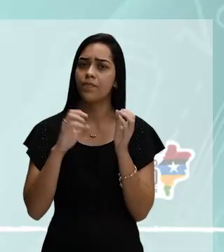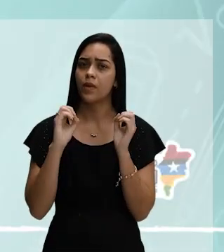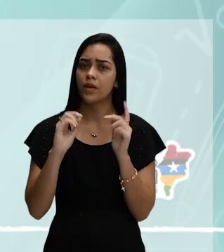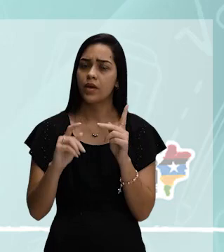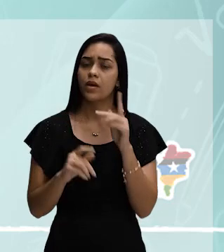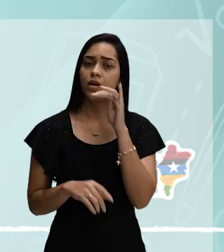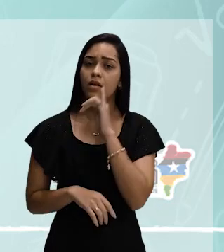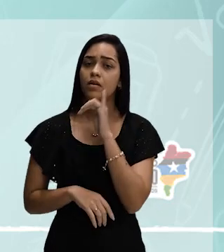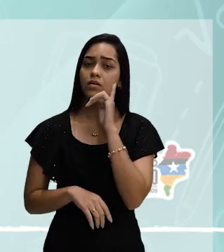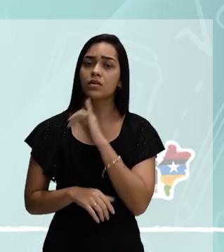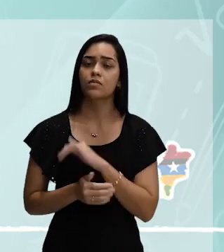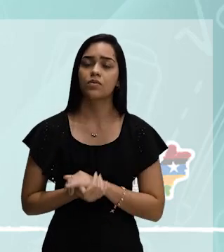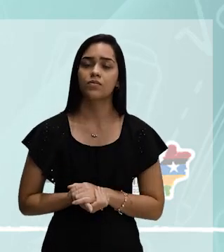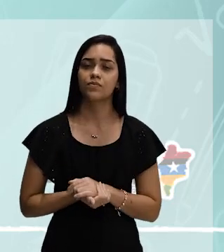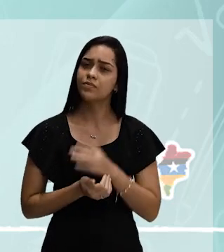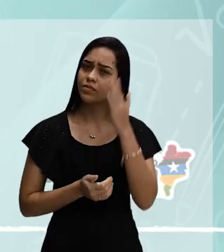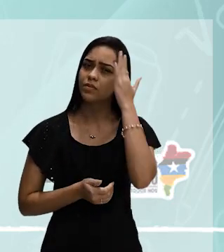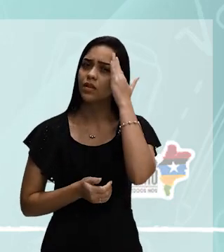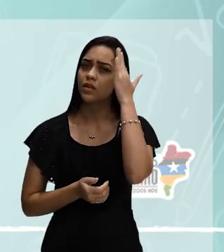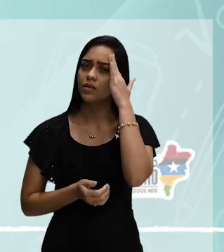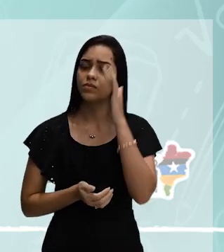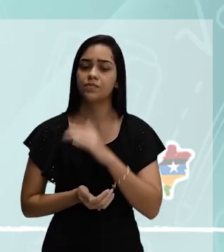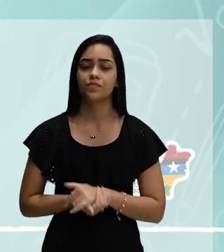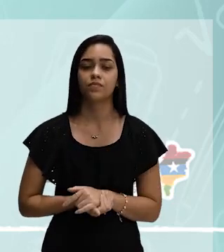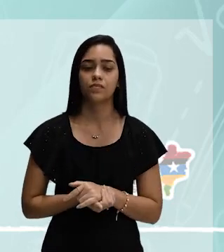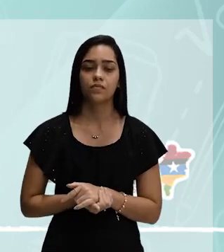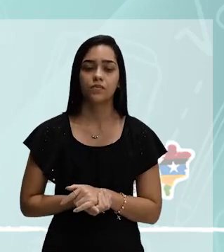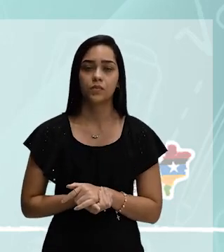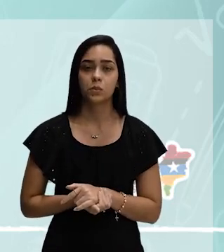É um exemplo de manifesto. Deu para entender?